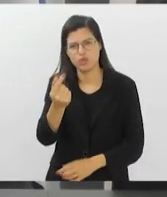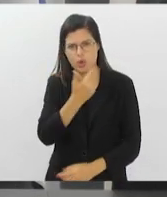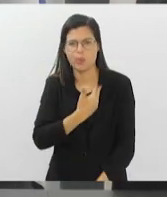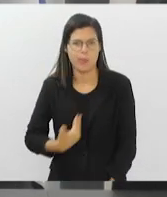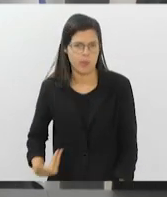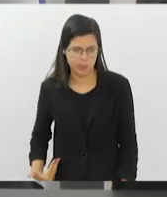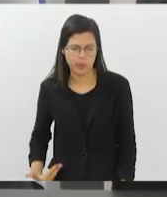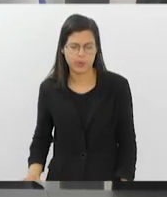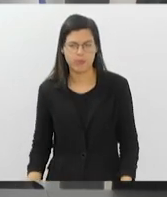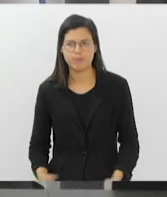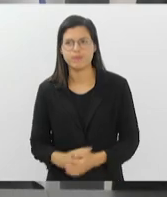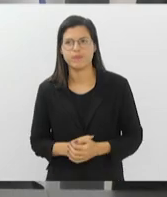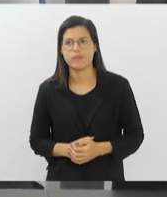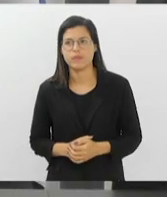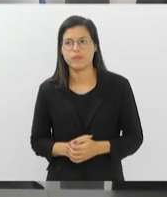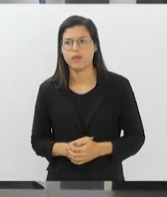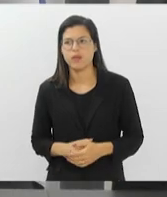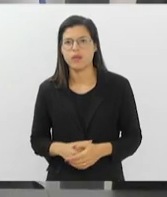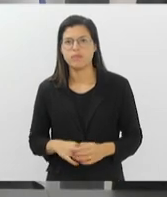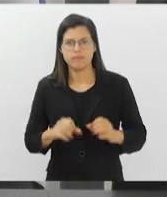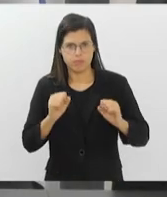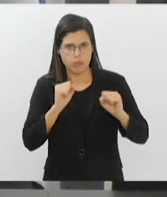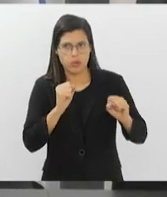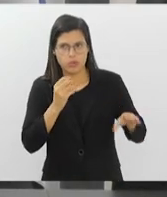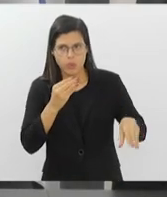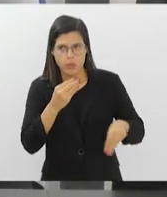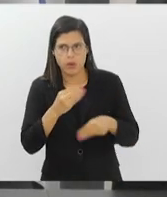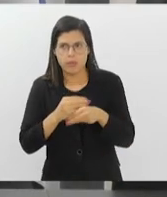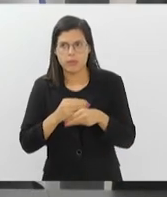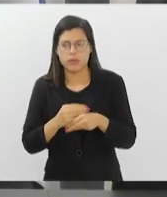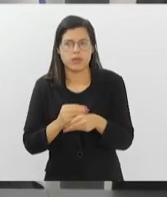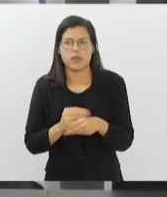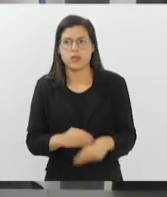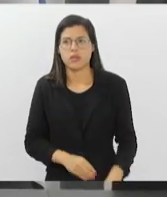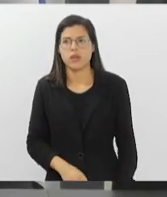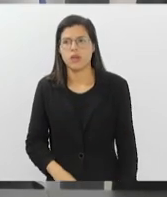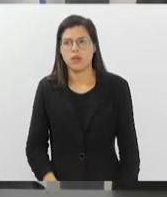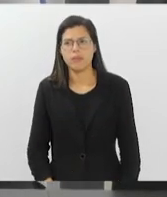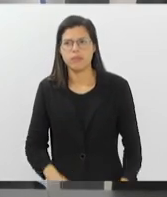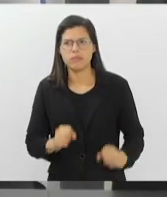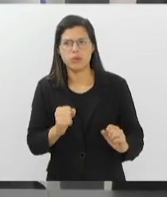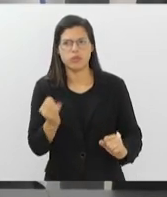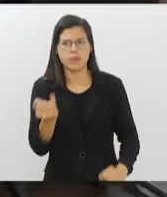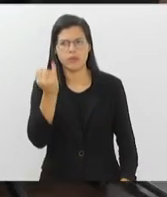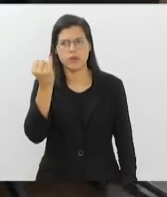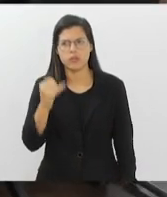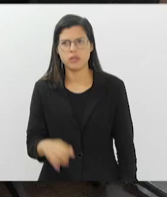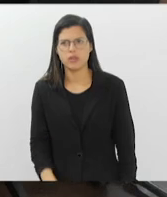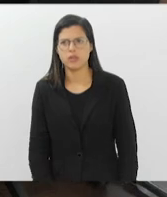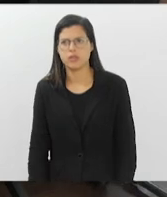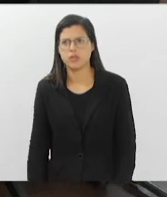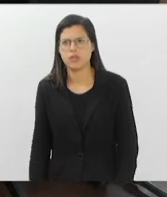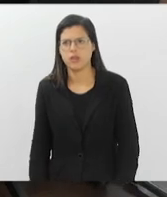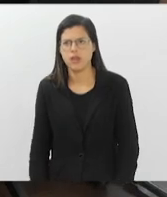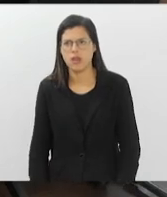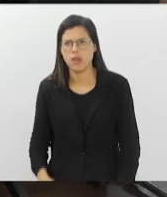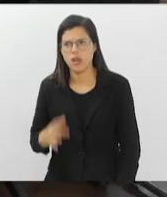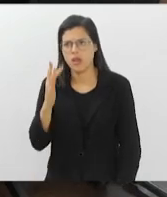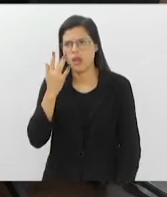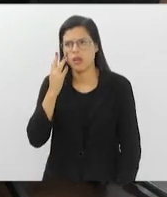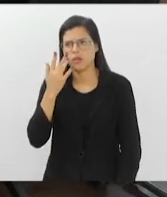for. Ainda, para, posso complementar? Lógico, é importante que a gente esgote esse assunto com exaustão. Acho que há